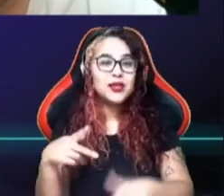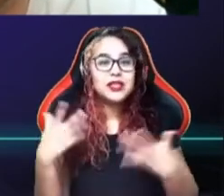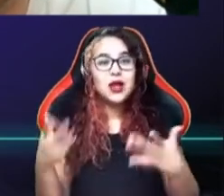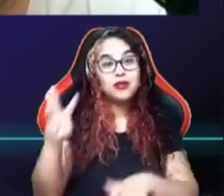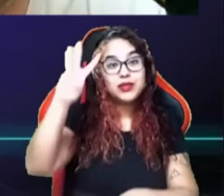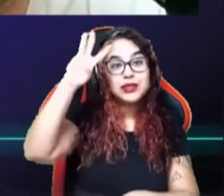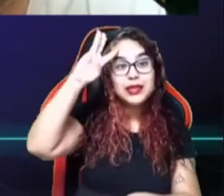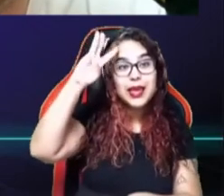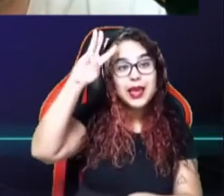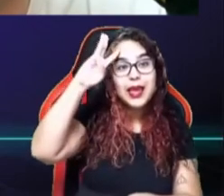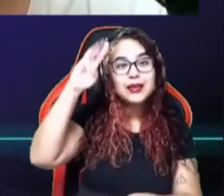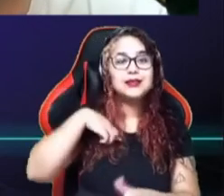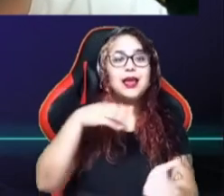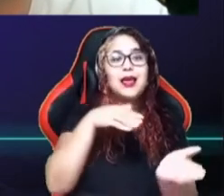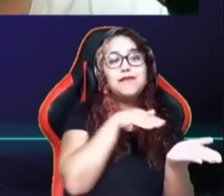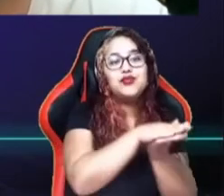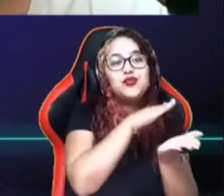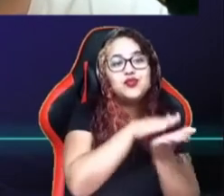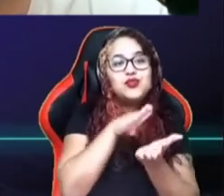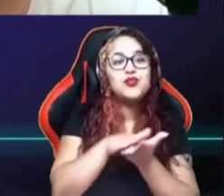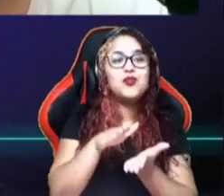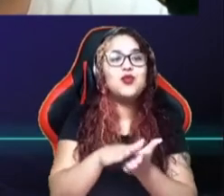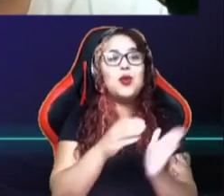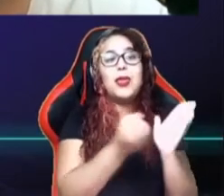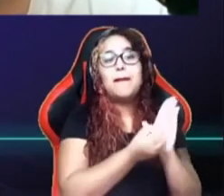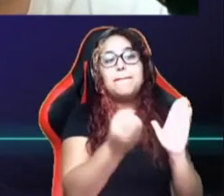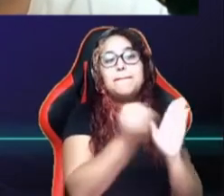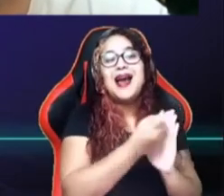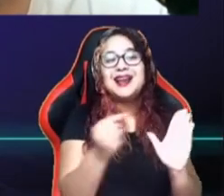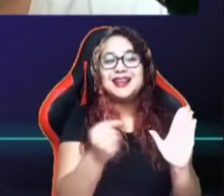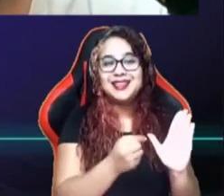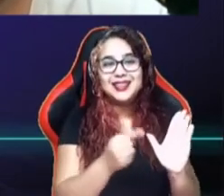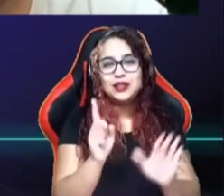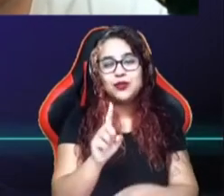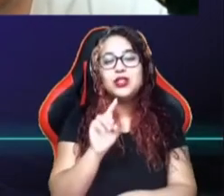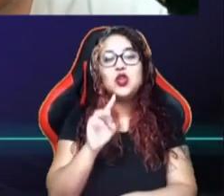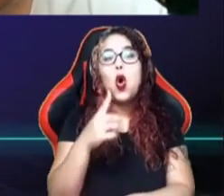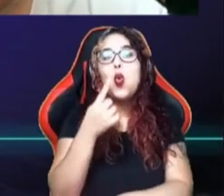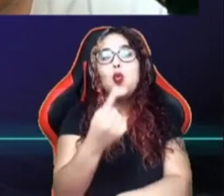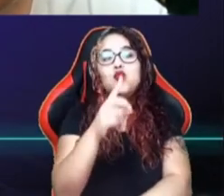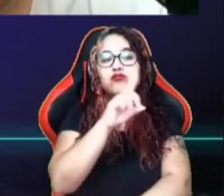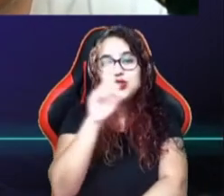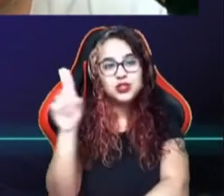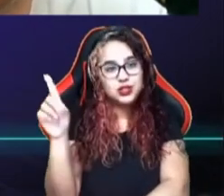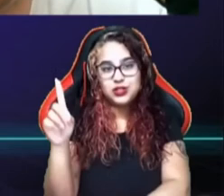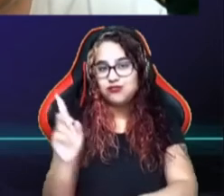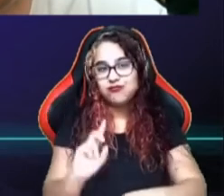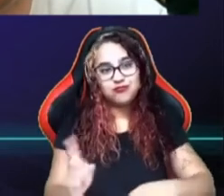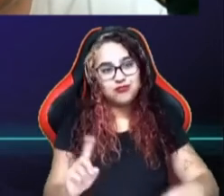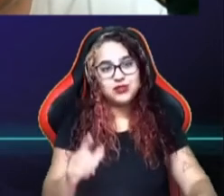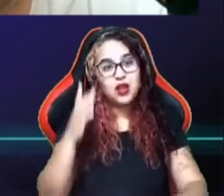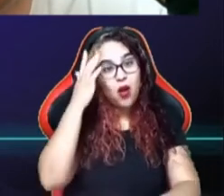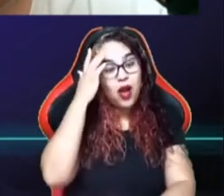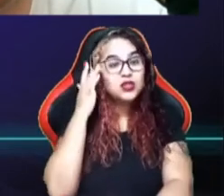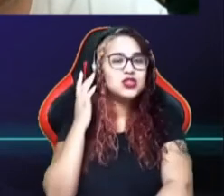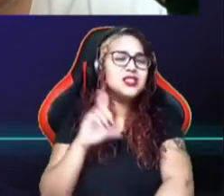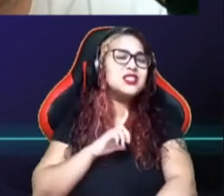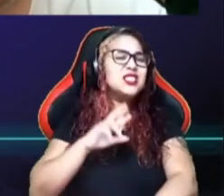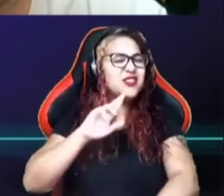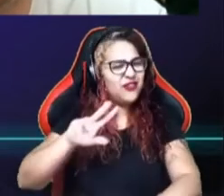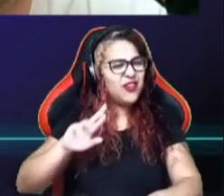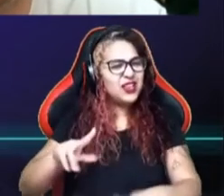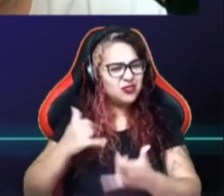marca. Então, essa ação fica, ela não é só naquele dia, né? Então, isso eu acho que Vários jogos têm esses